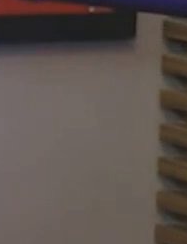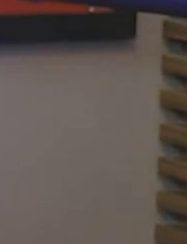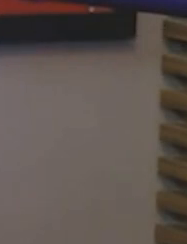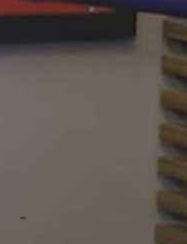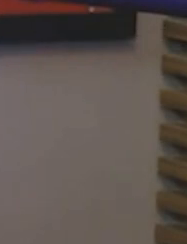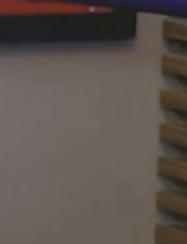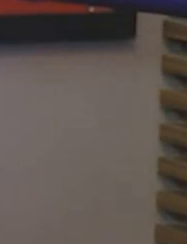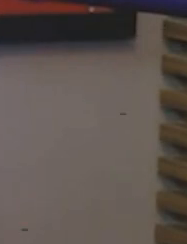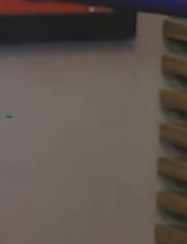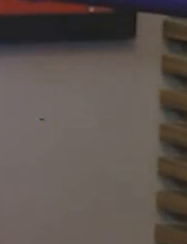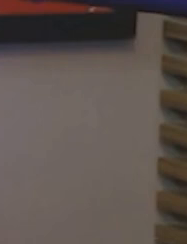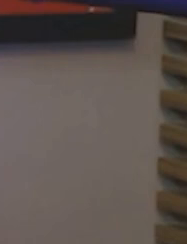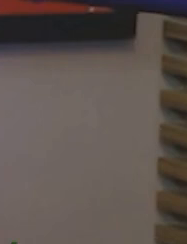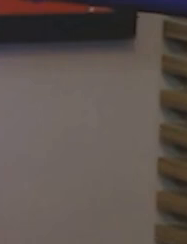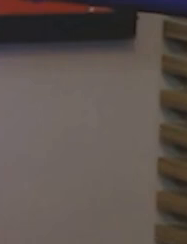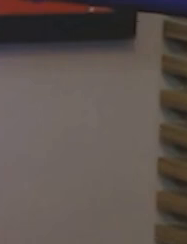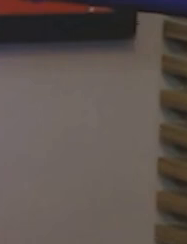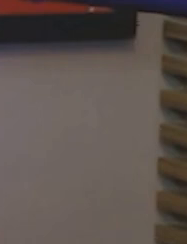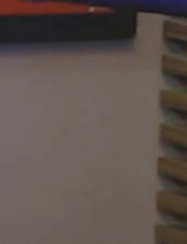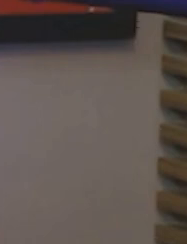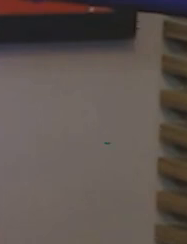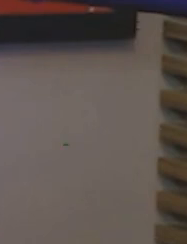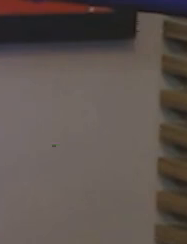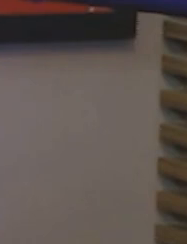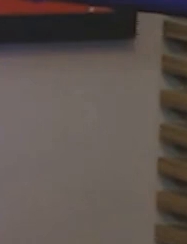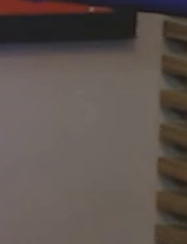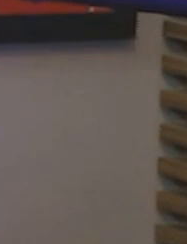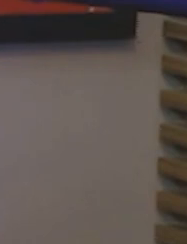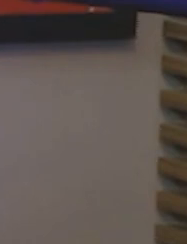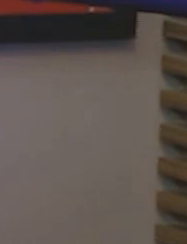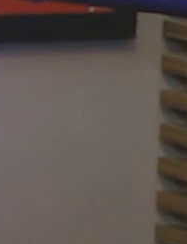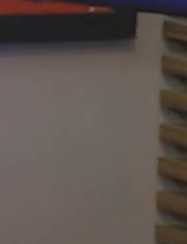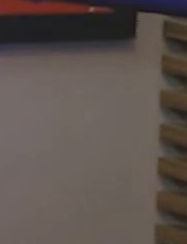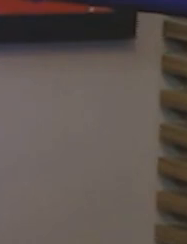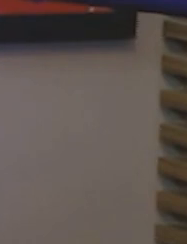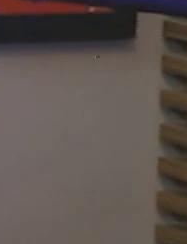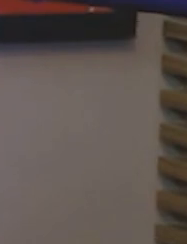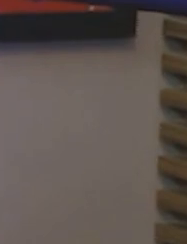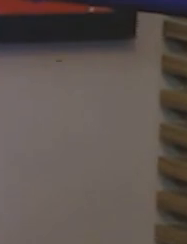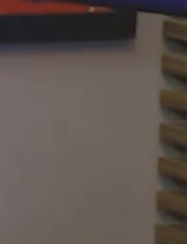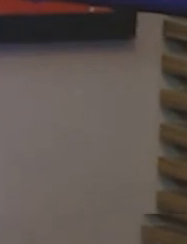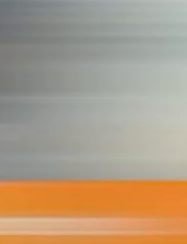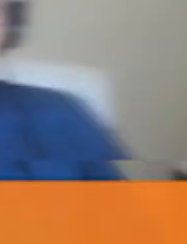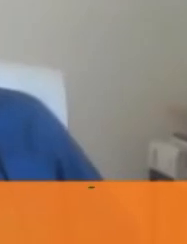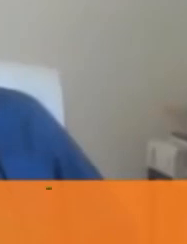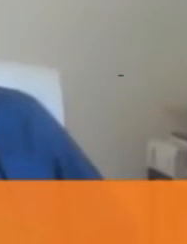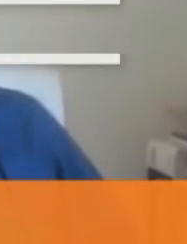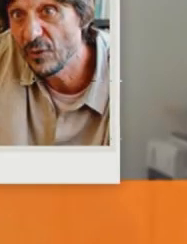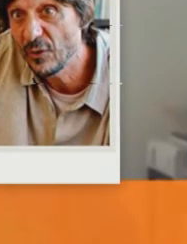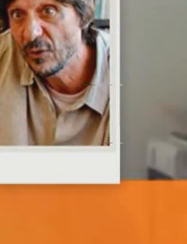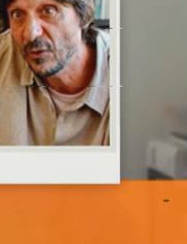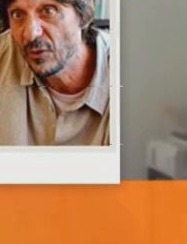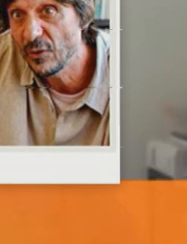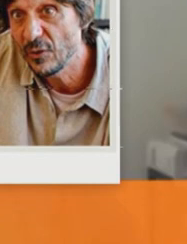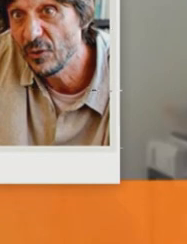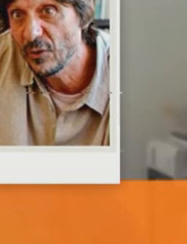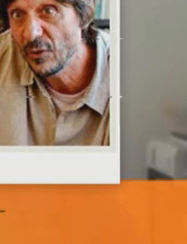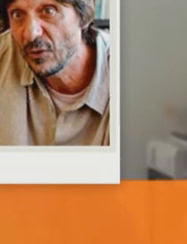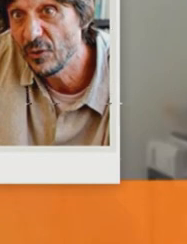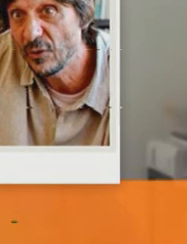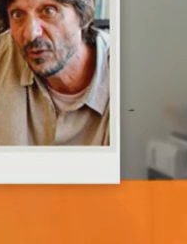retrógrados, reacionários, evangélicos, machistas e tal. E se orgulham disso. Essa regra é